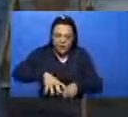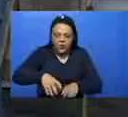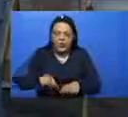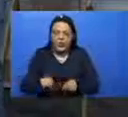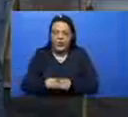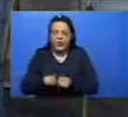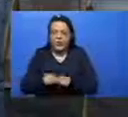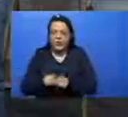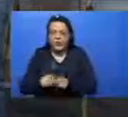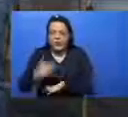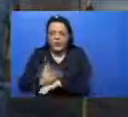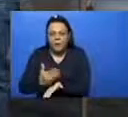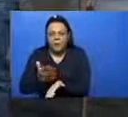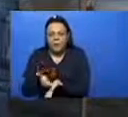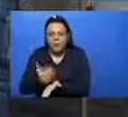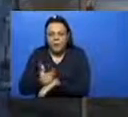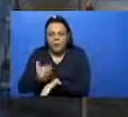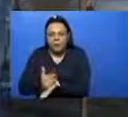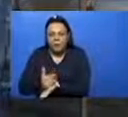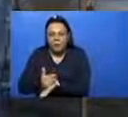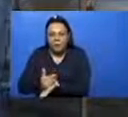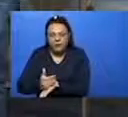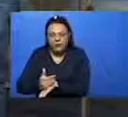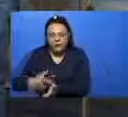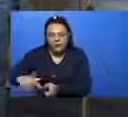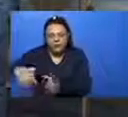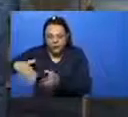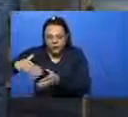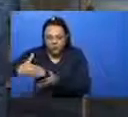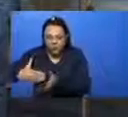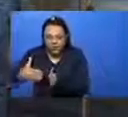maior que a pizza, obviamente, né?